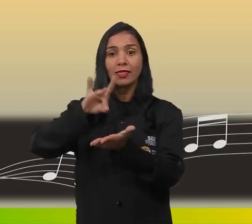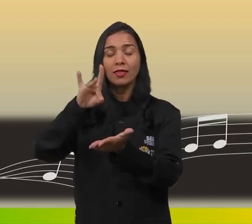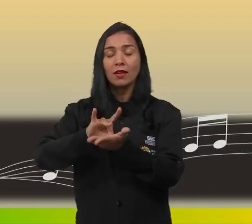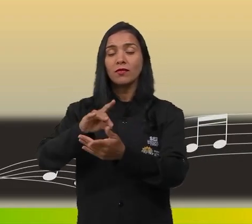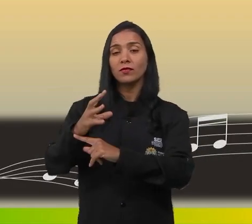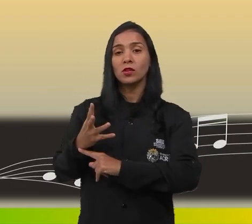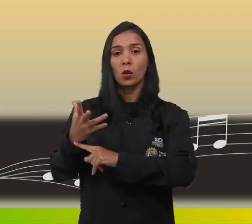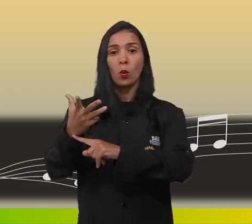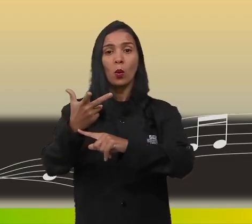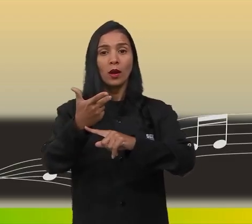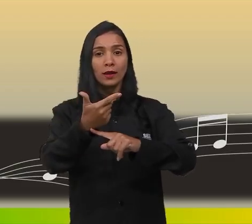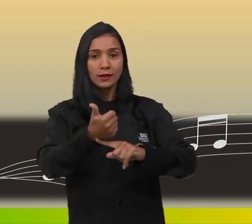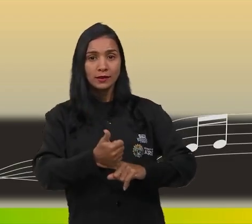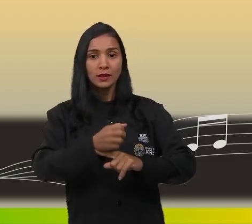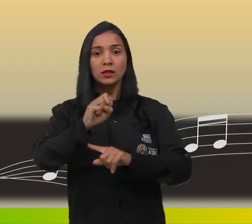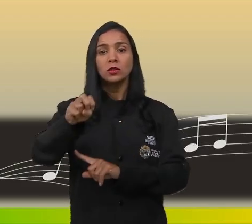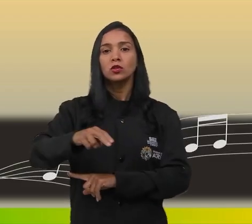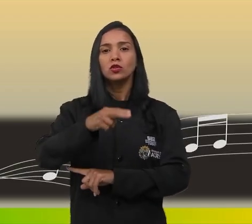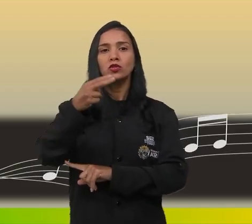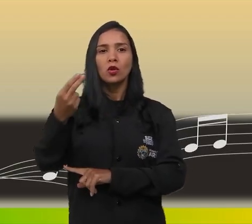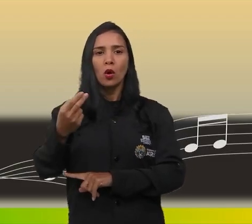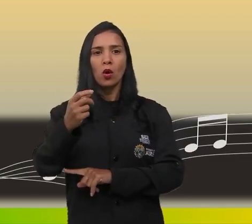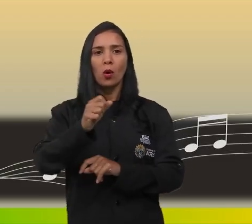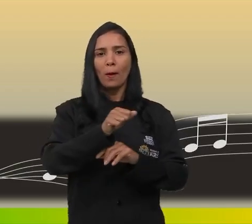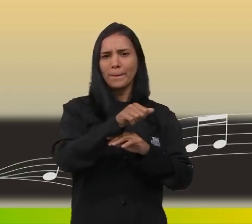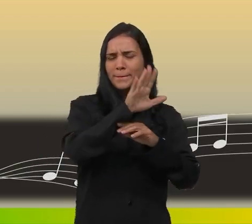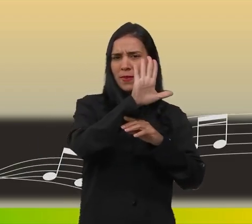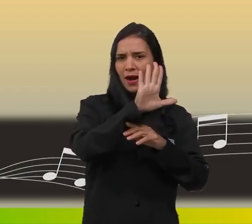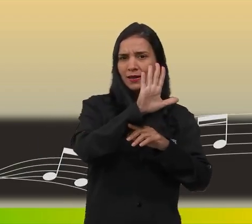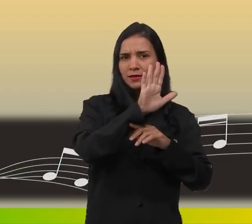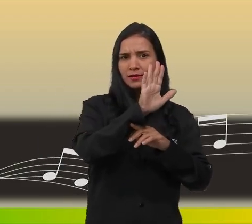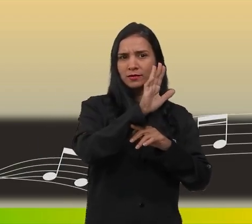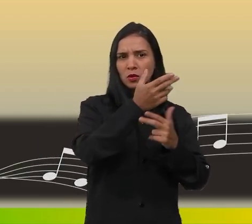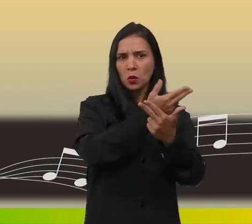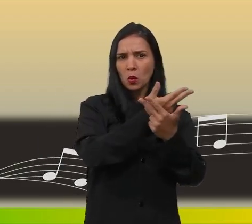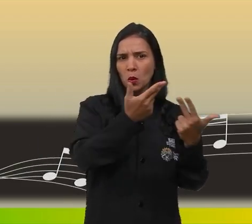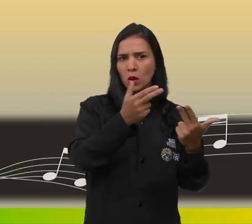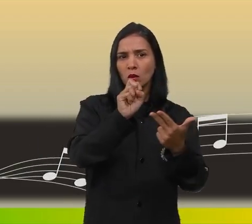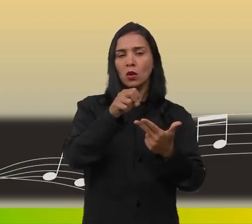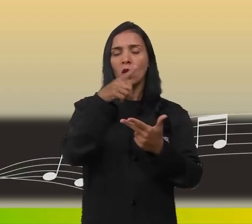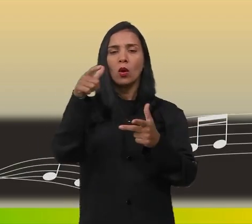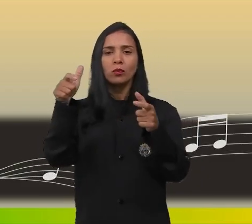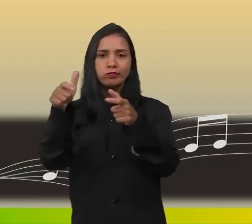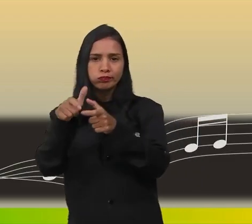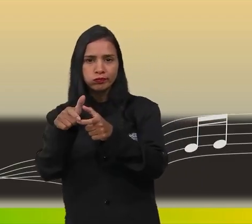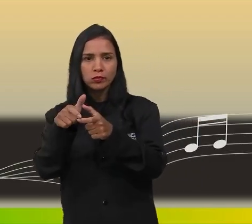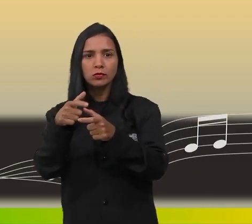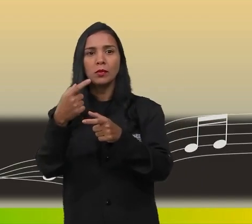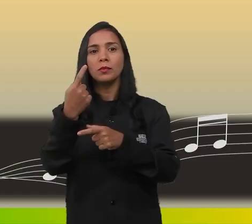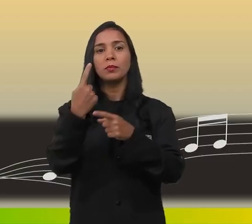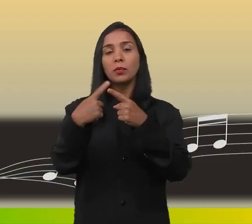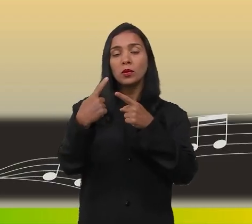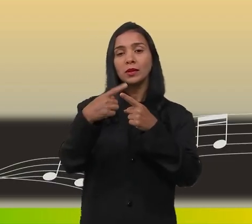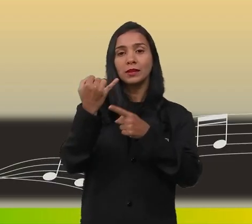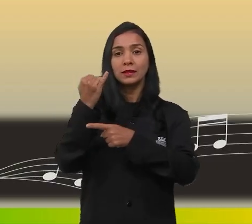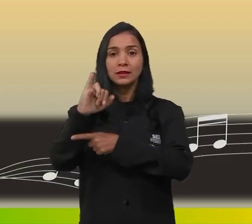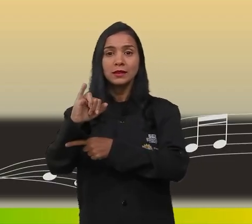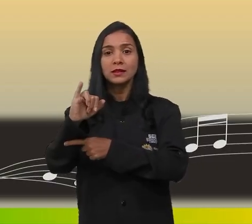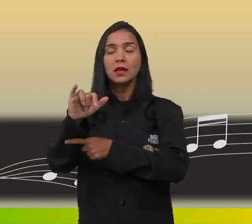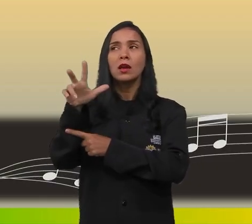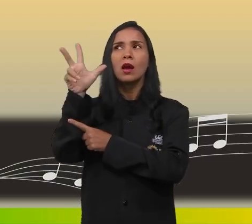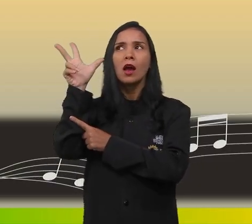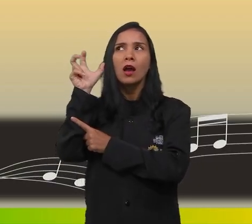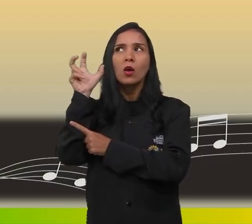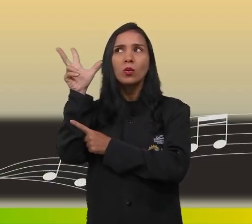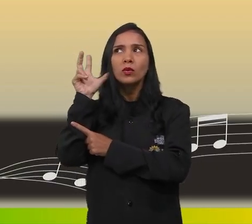estabelece o maior ou menor número de sons simultâneos. Quando ouvimos um grande conjunto dos timbres simultaneamente, dizemos que a música